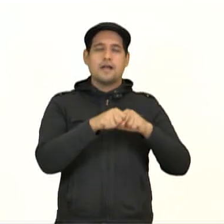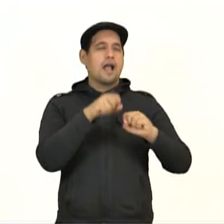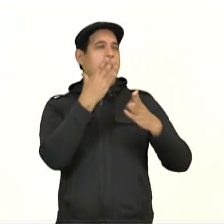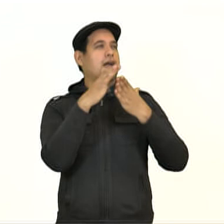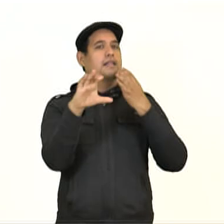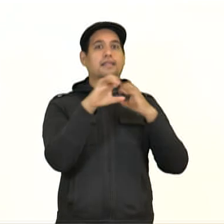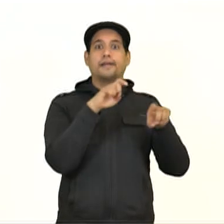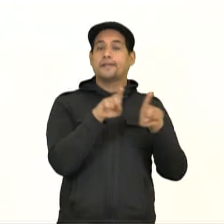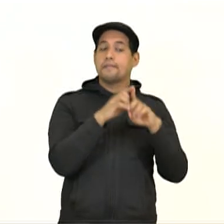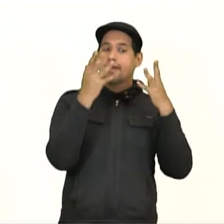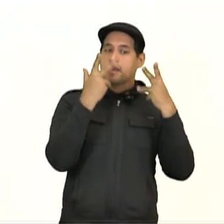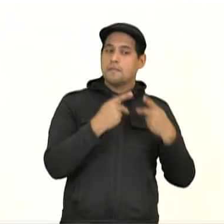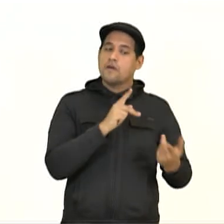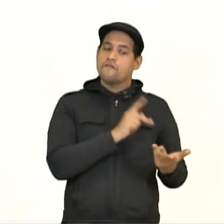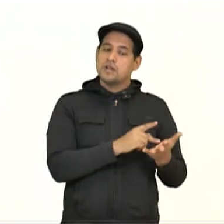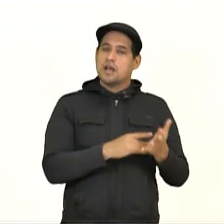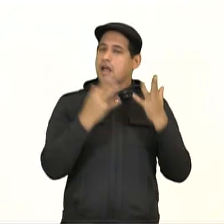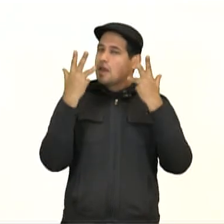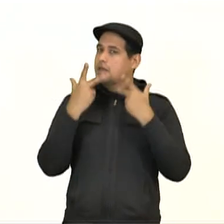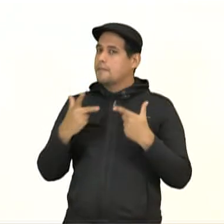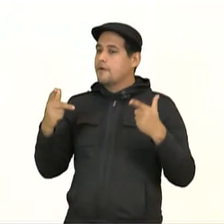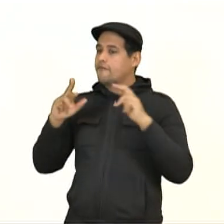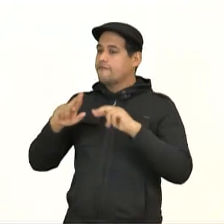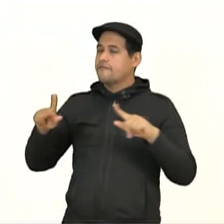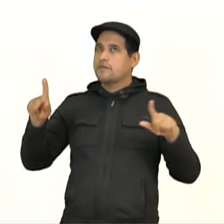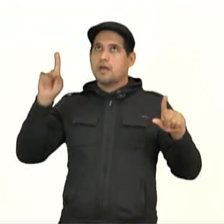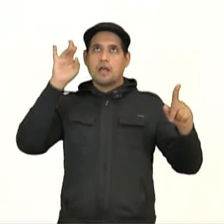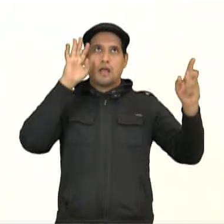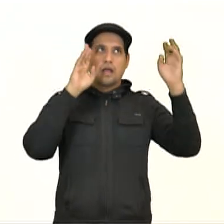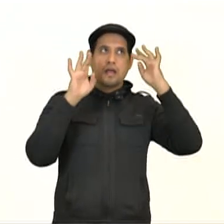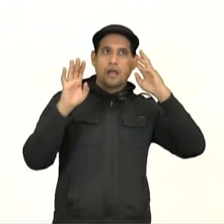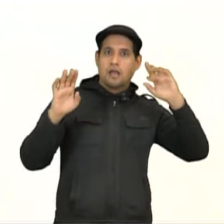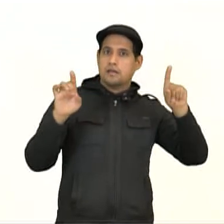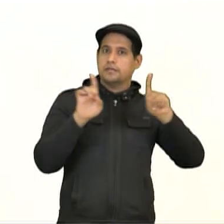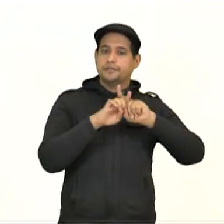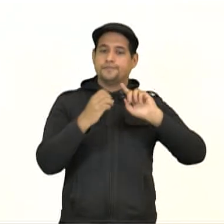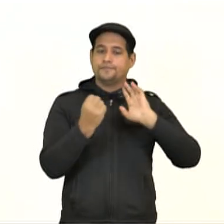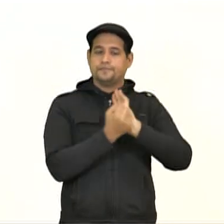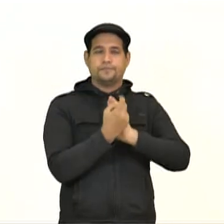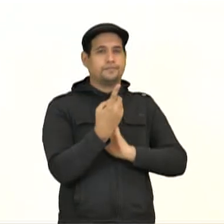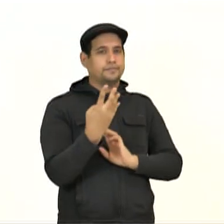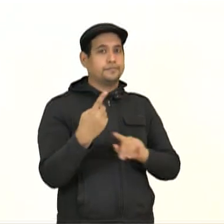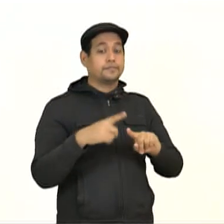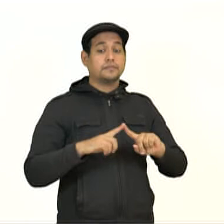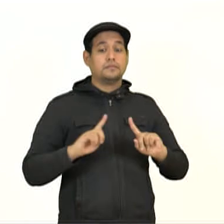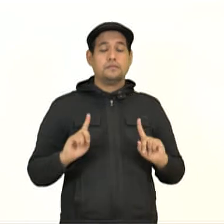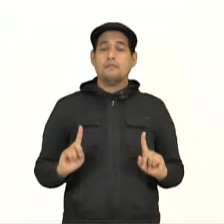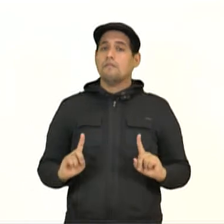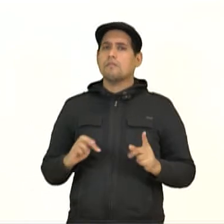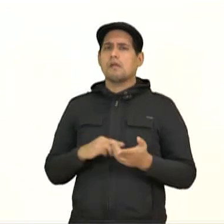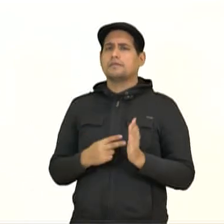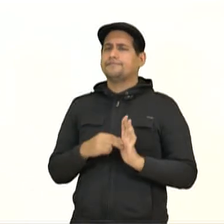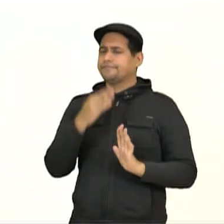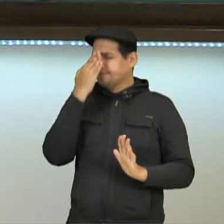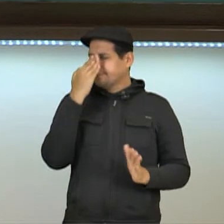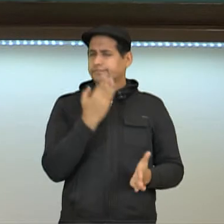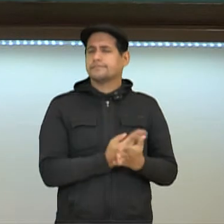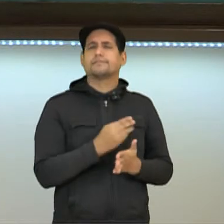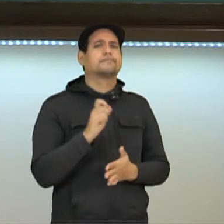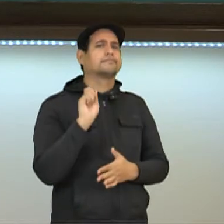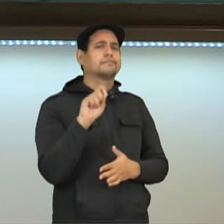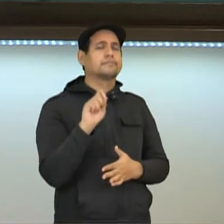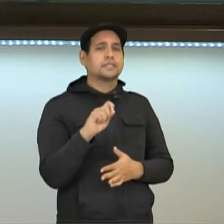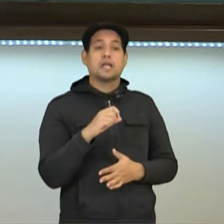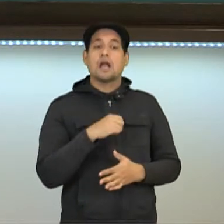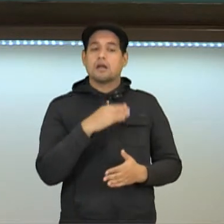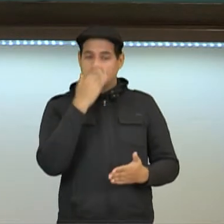animais reais e fantásticos que povoavam o imaginário dos homens no final do século XIV. Então, eles acreditavam,